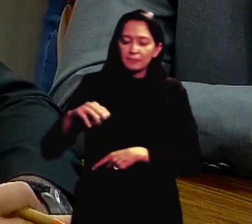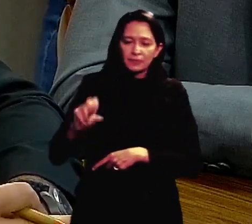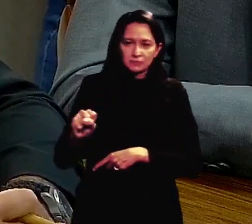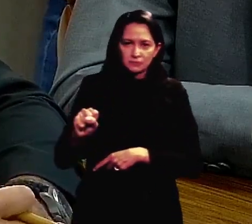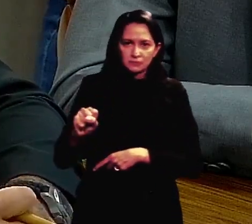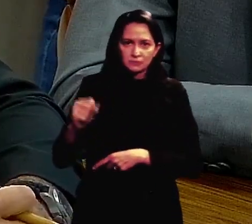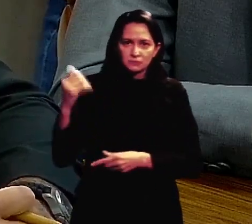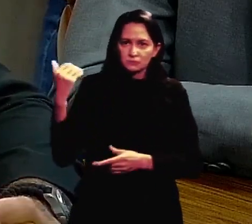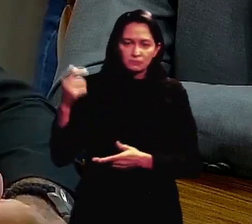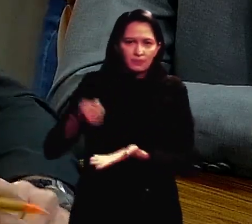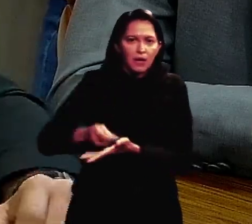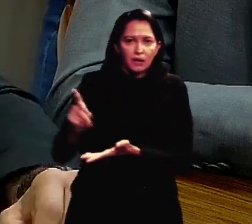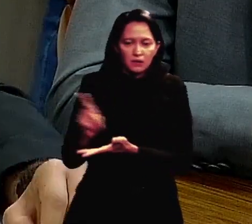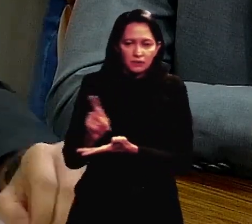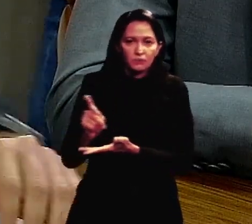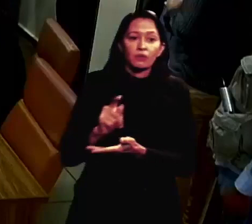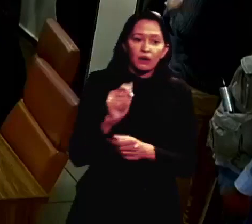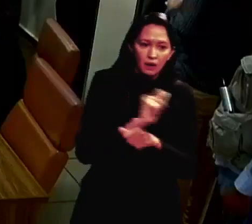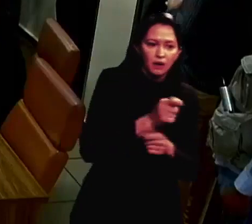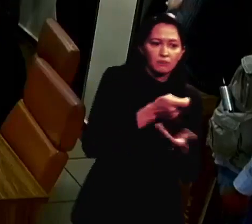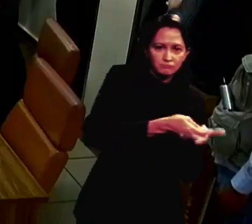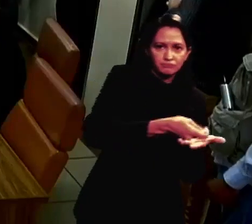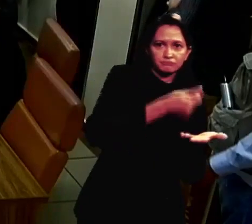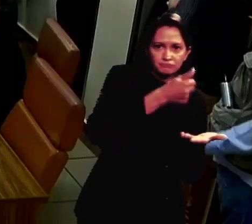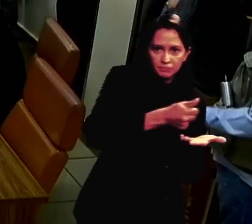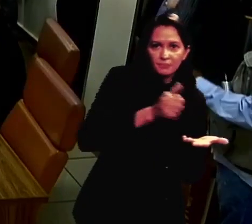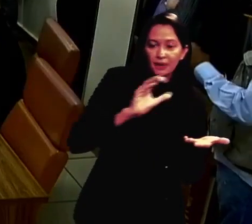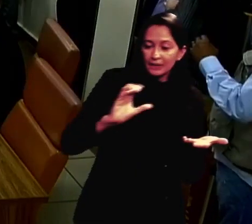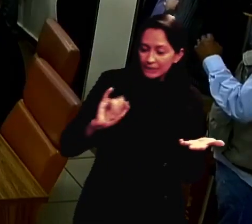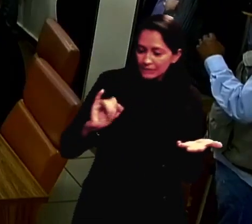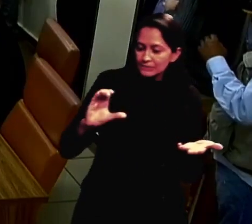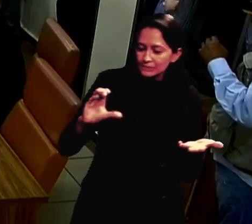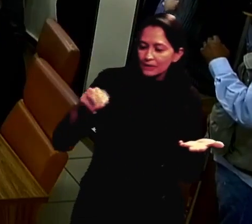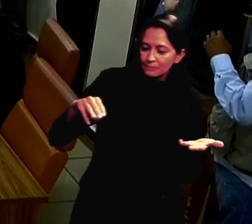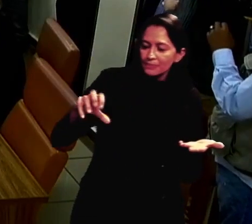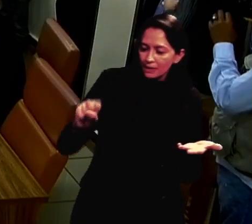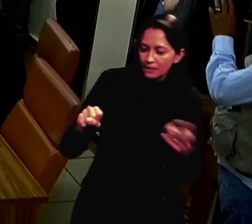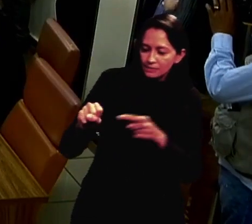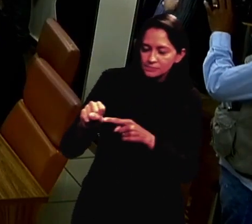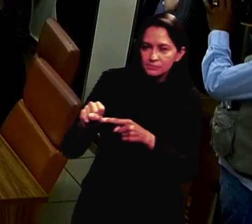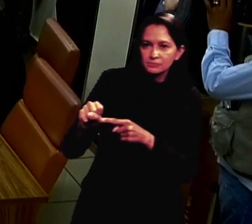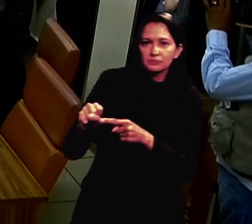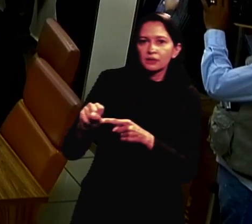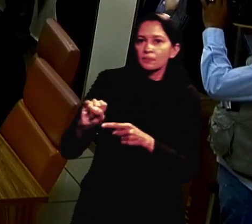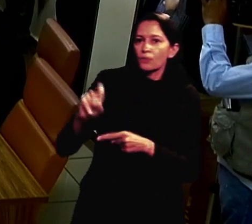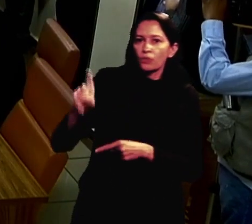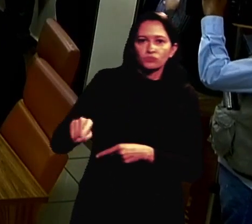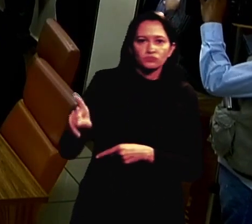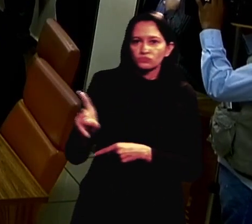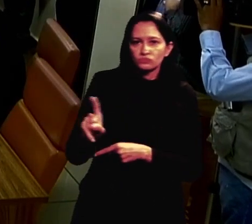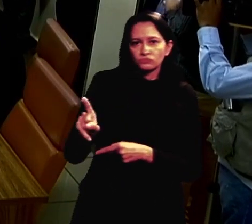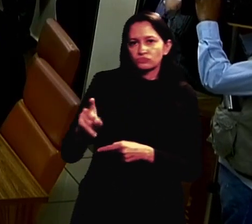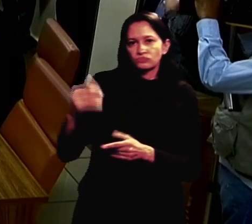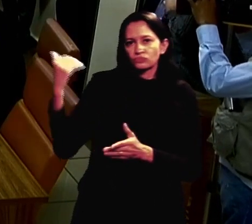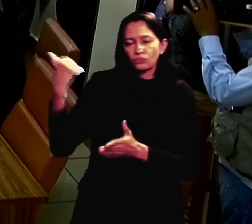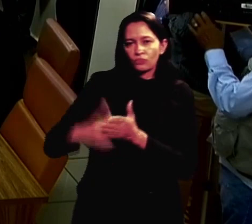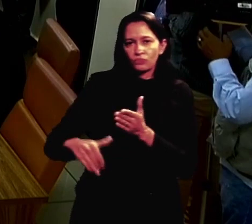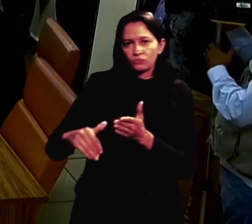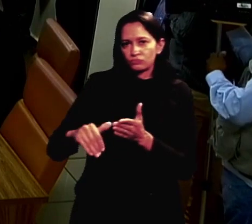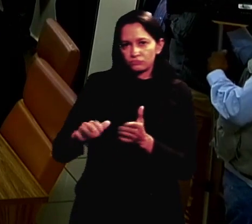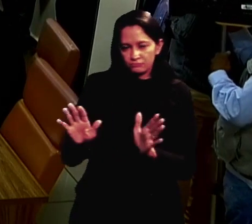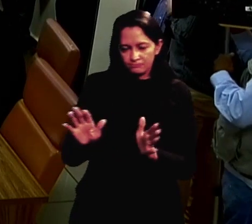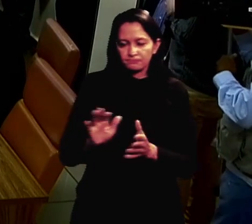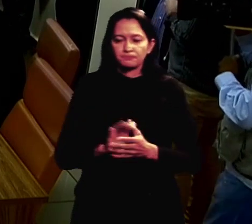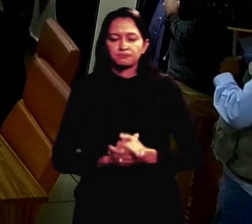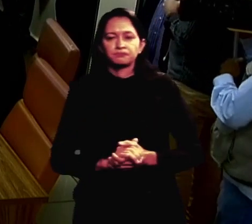de R$ 140 mil. Obrigado, vereador Bruno Diniz. O projeto está em votação. Em